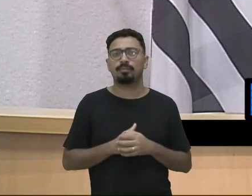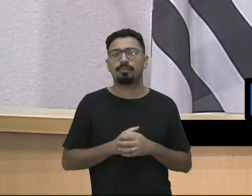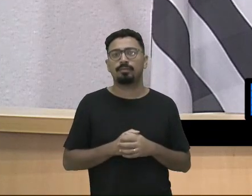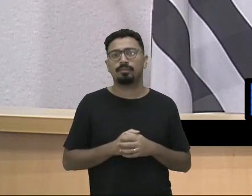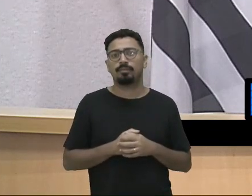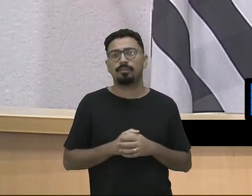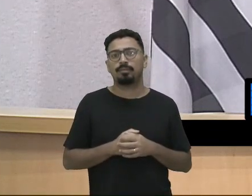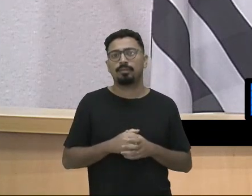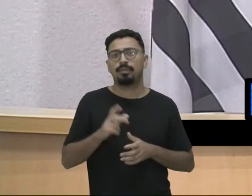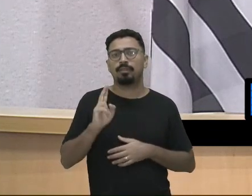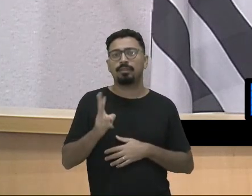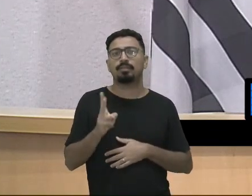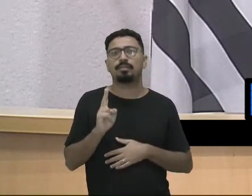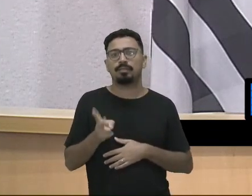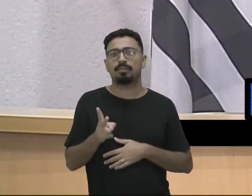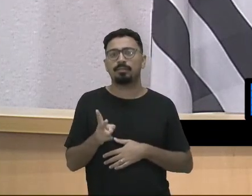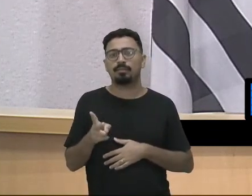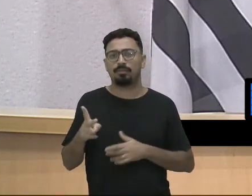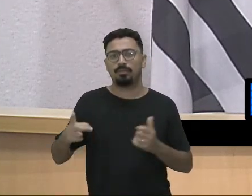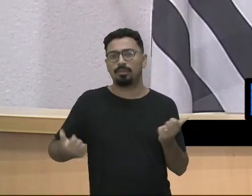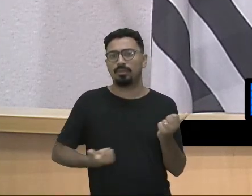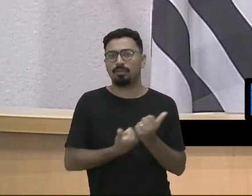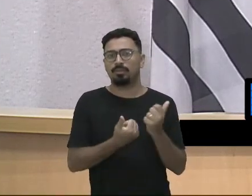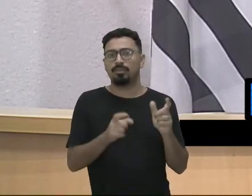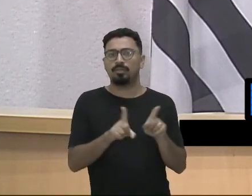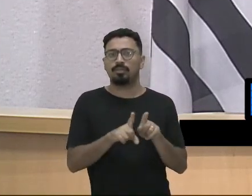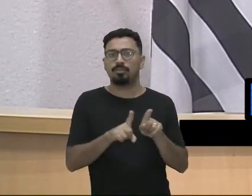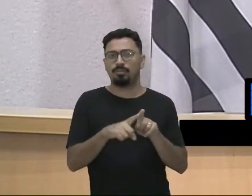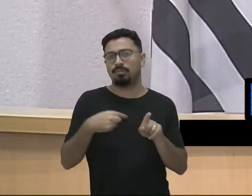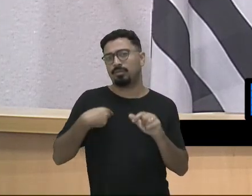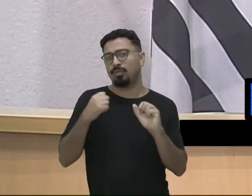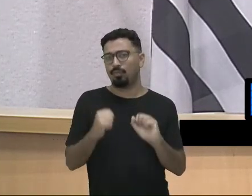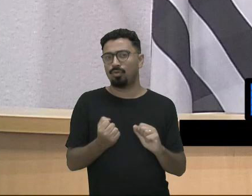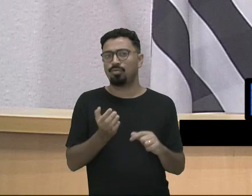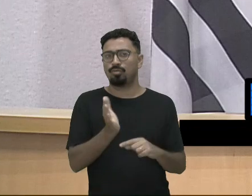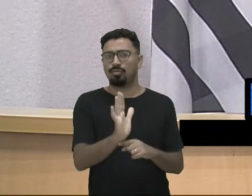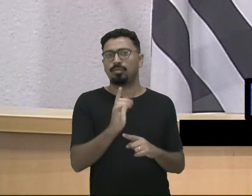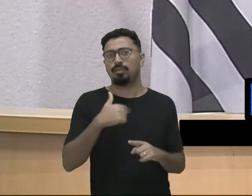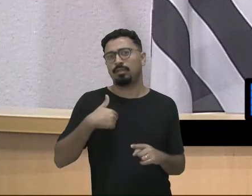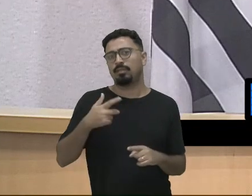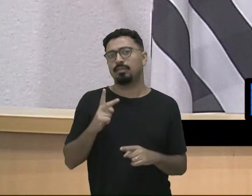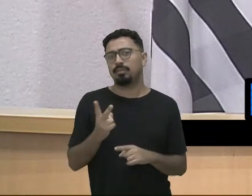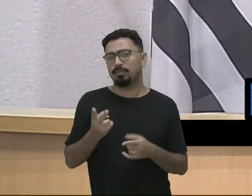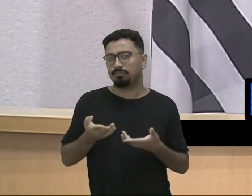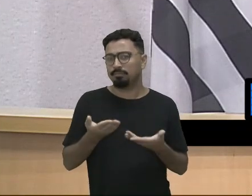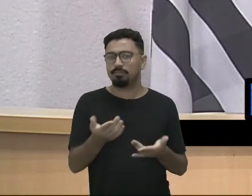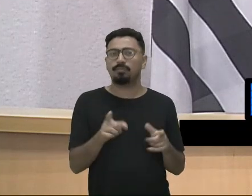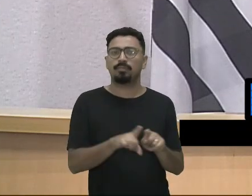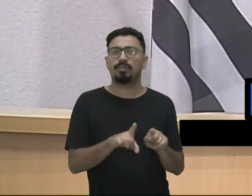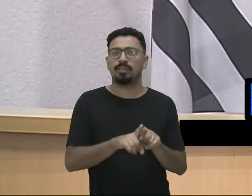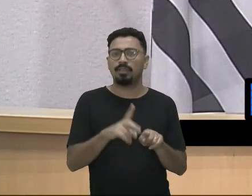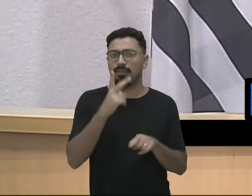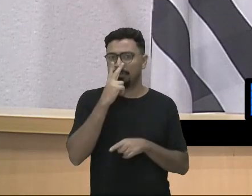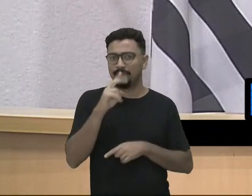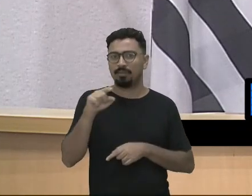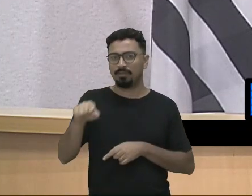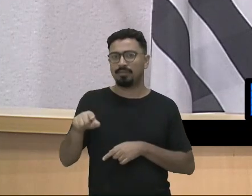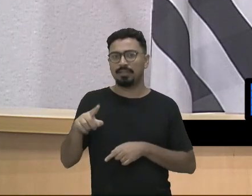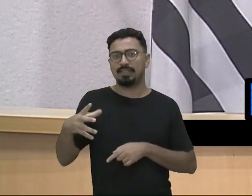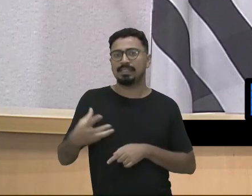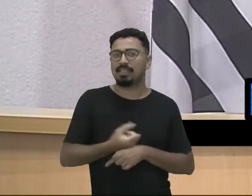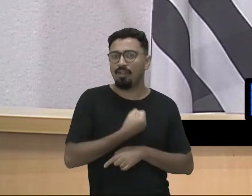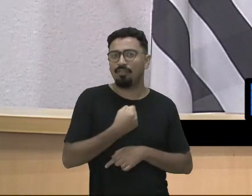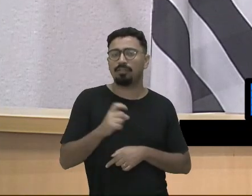E sempre eu dou uma assistência da maneira que eu posso, né? Parece assim, salvador da pátria.